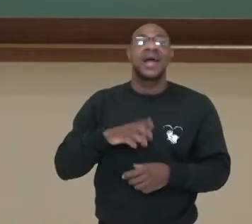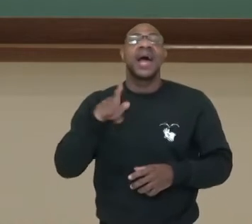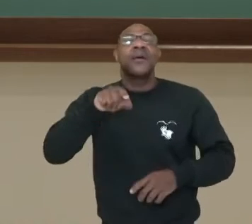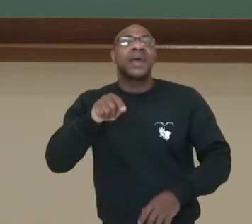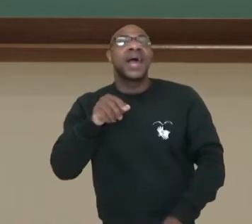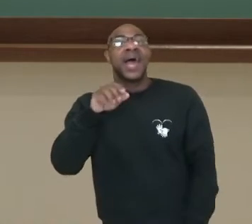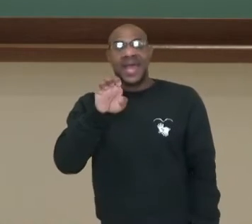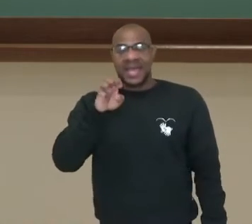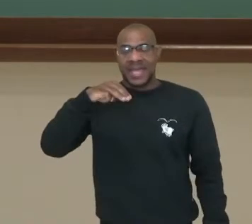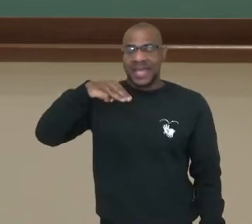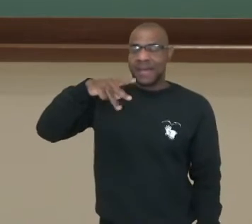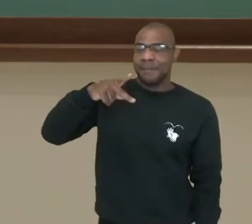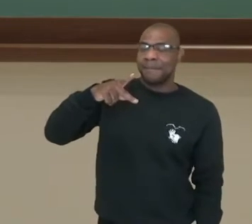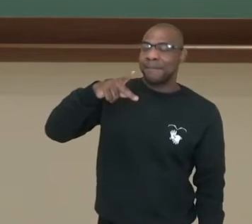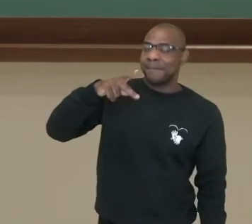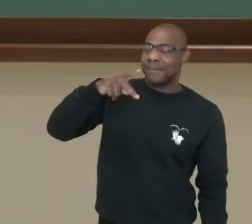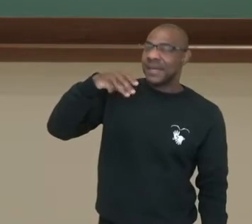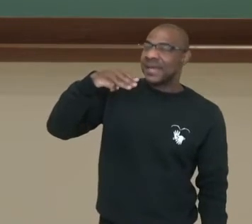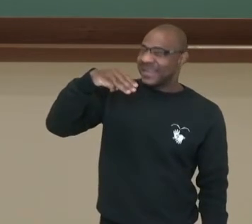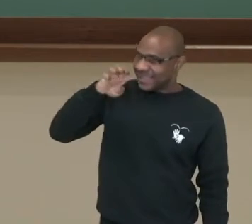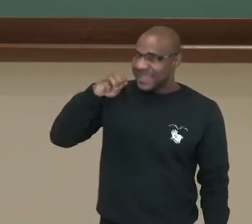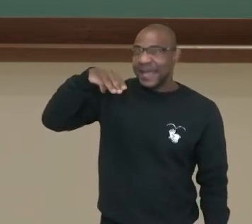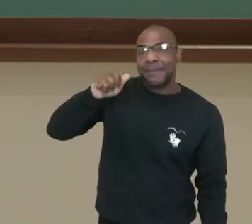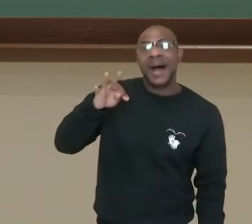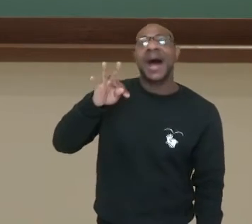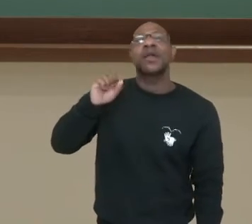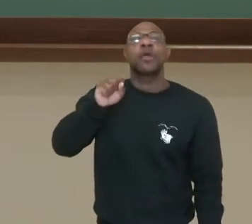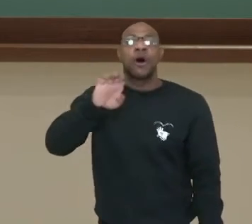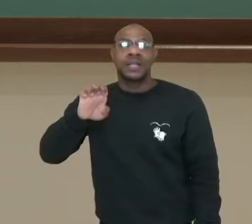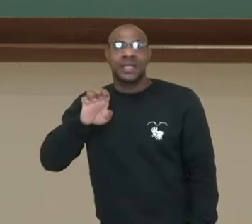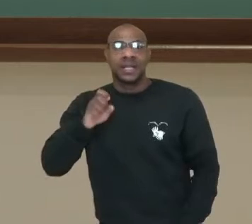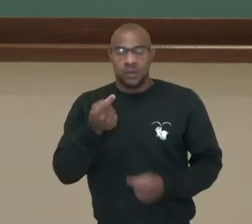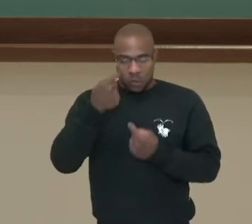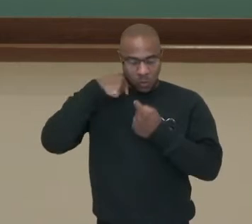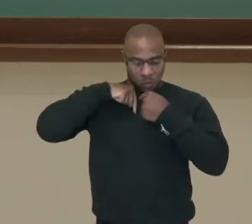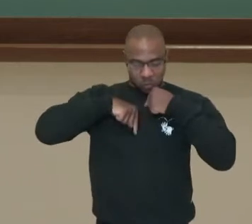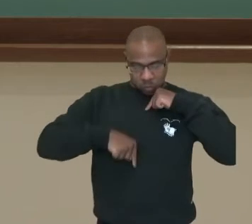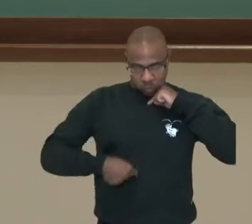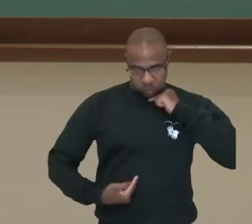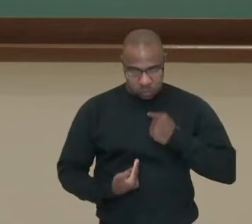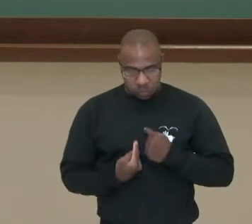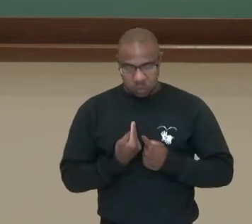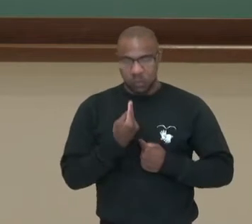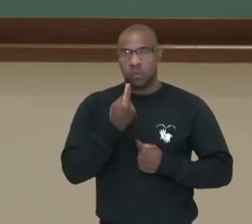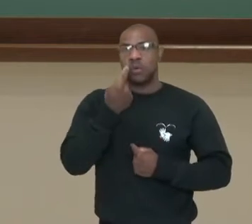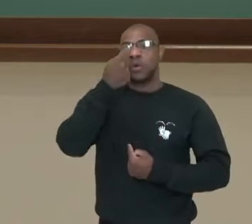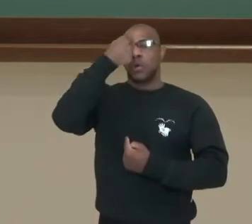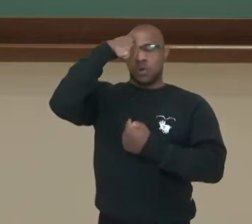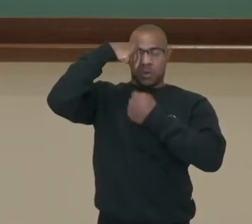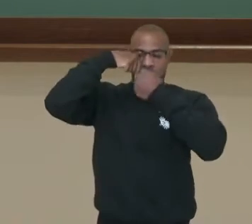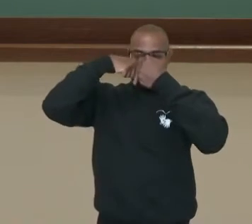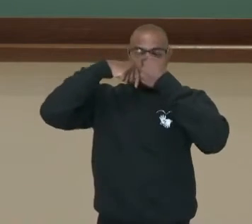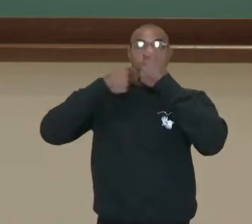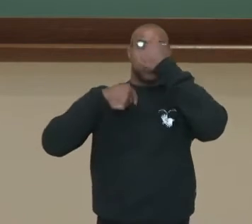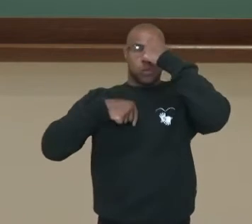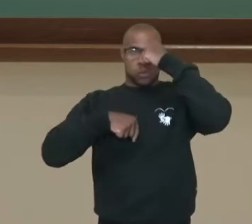quando entra oxigênio e sai gás carbônico, numa quantidade